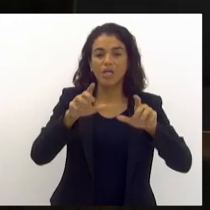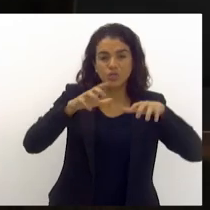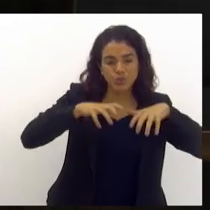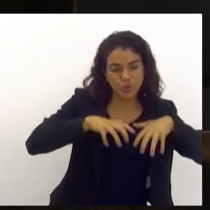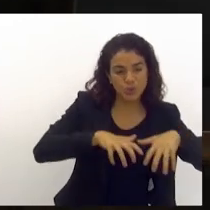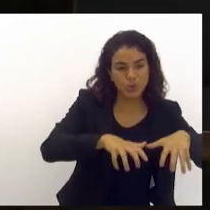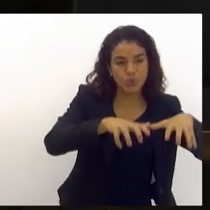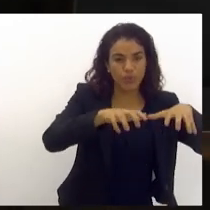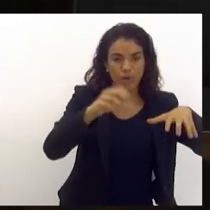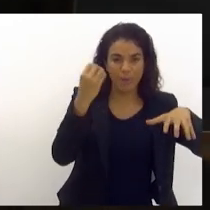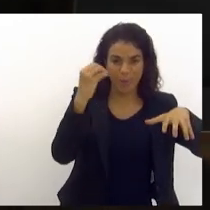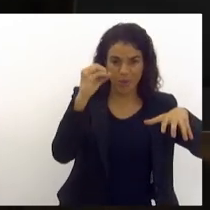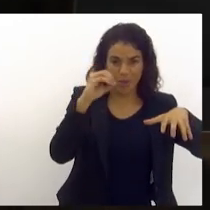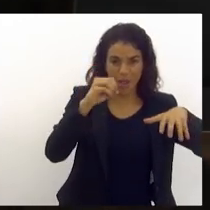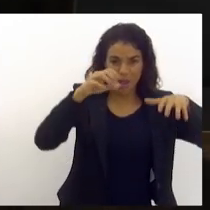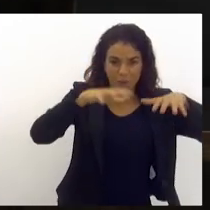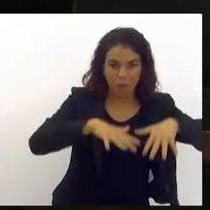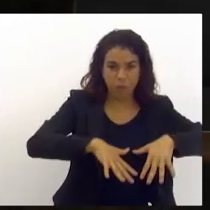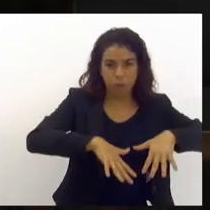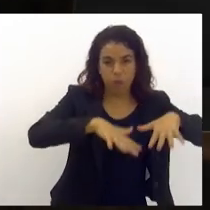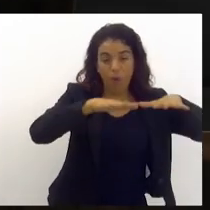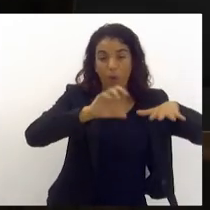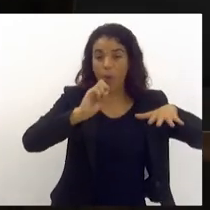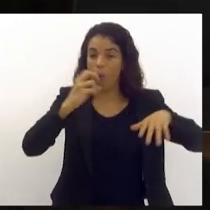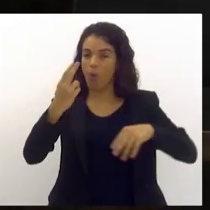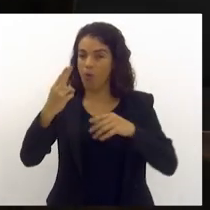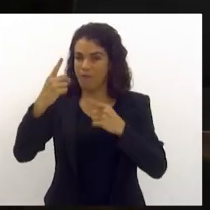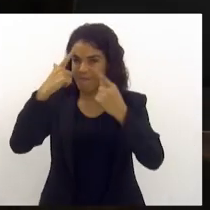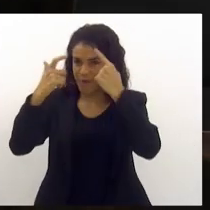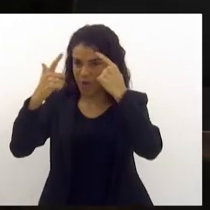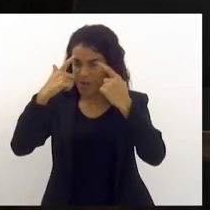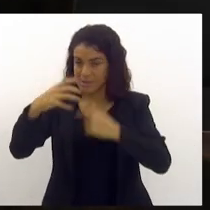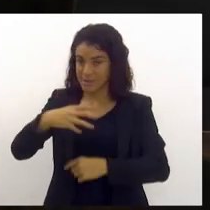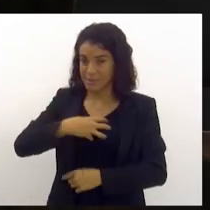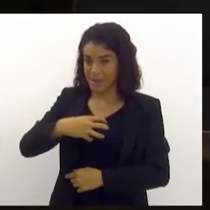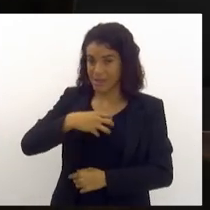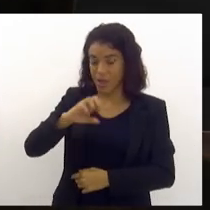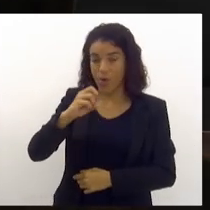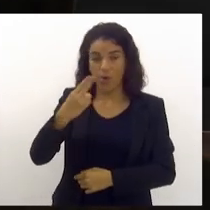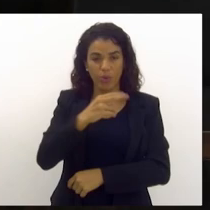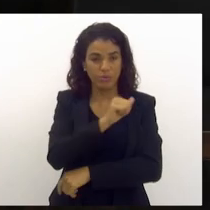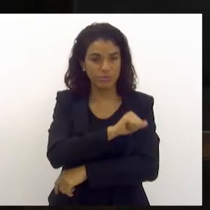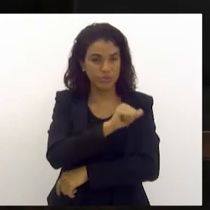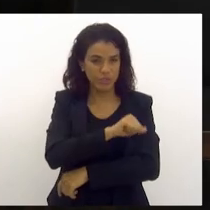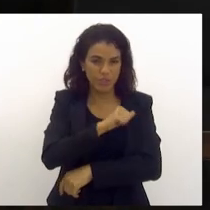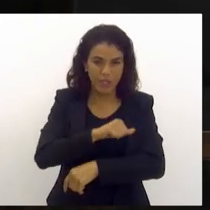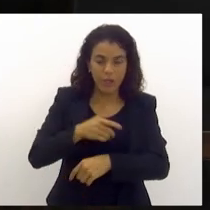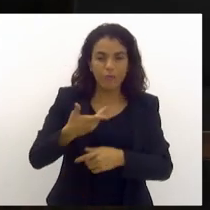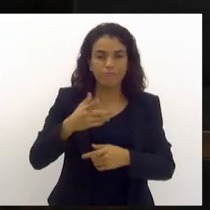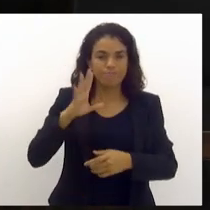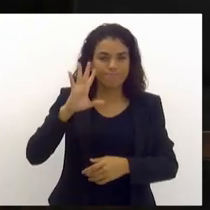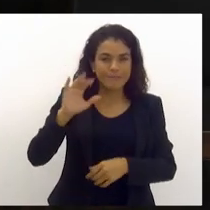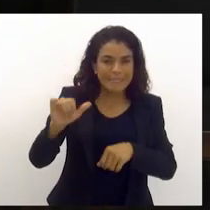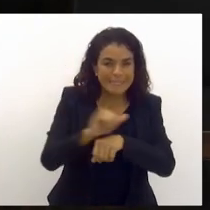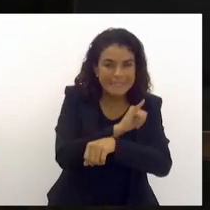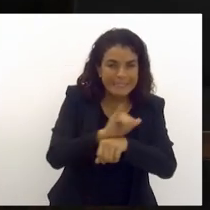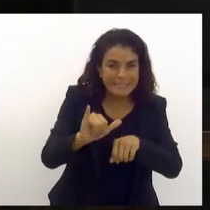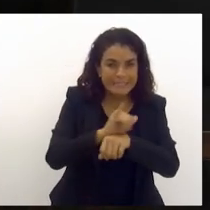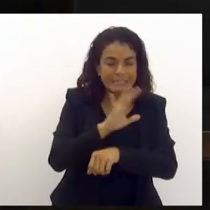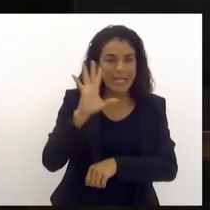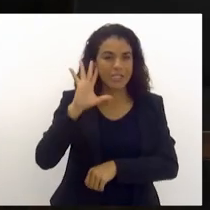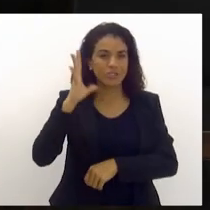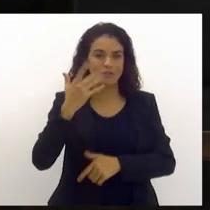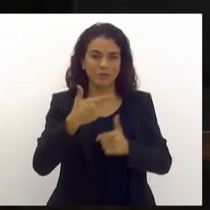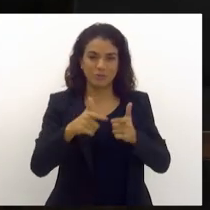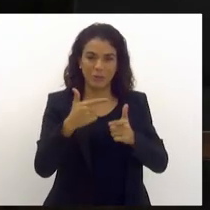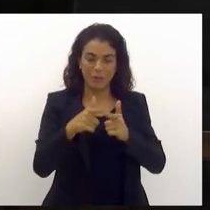no sul do país, seja a questão da violência na Bahia ou seja a questão do Rio de Janeiro, é um enfrentamento do governo federal